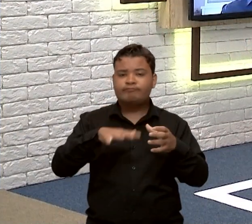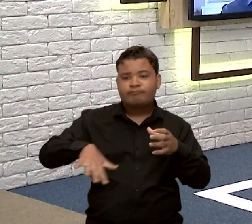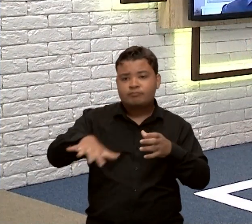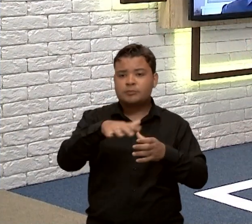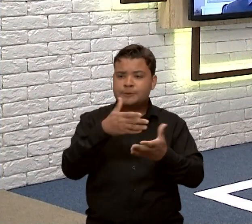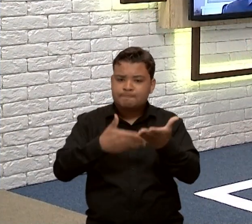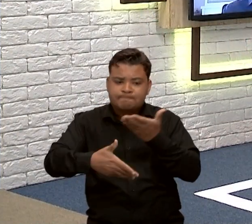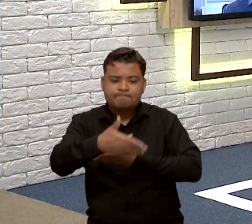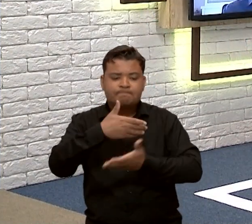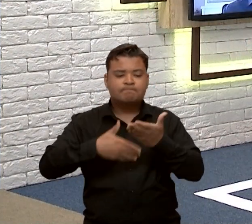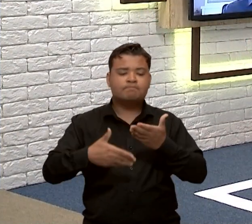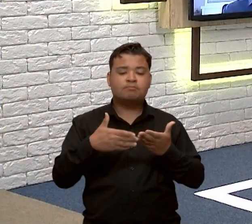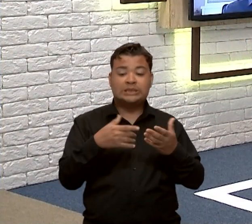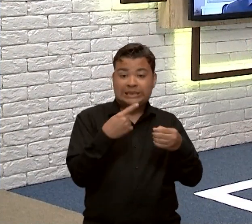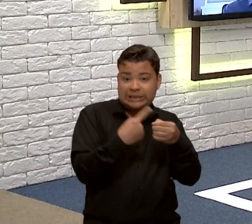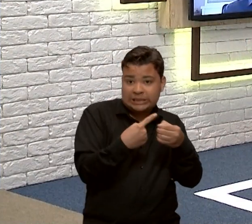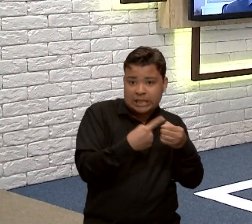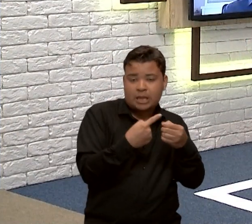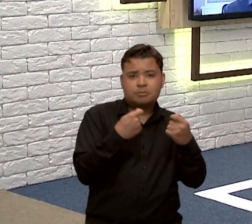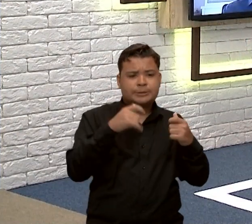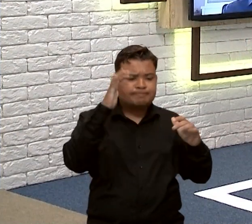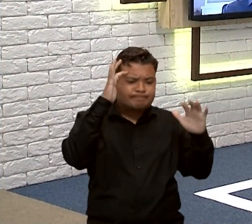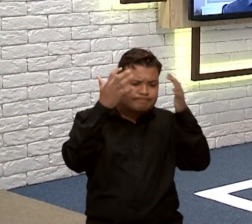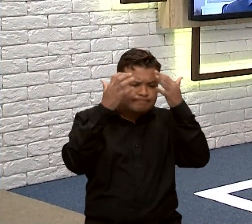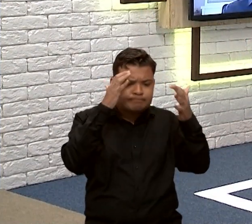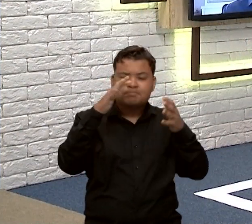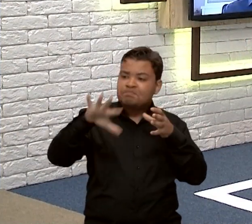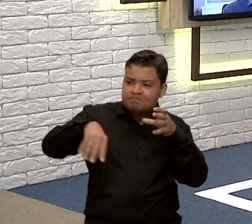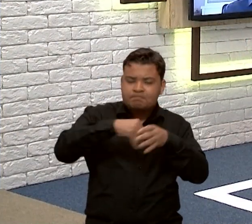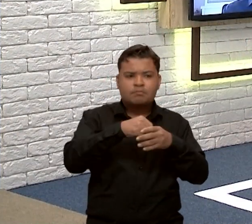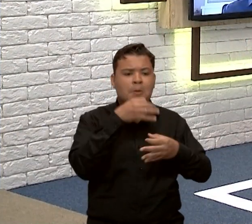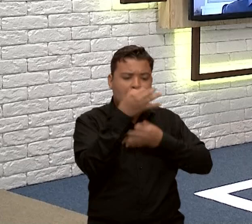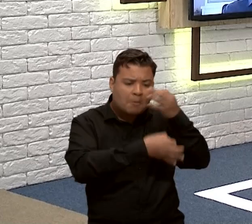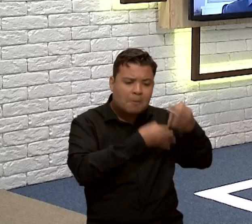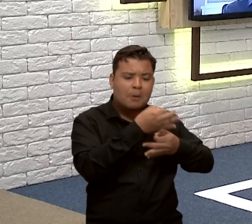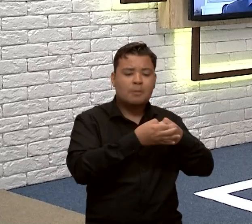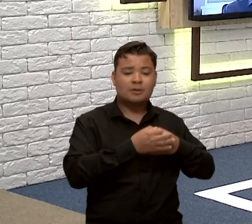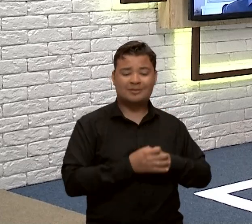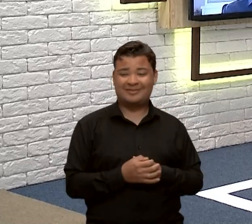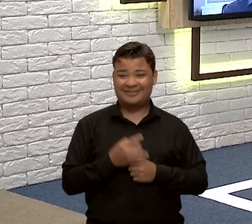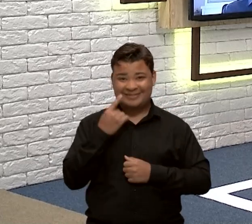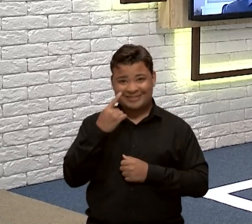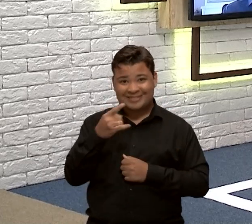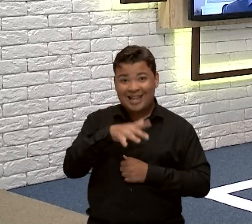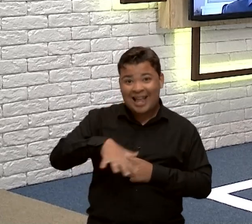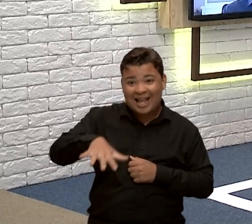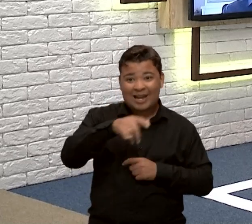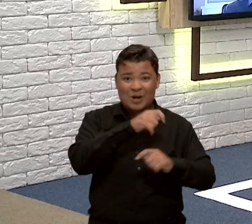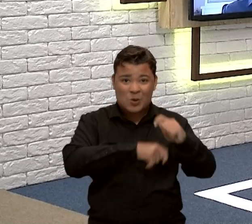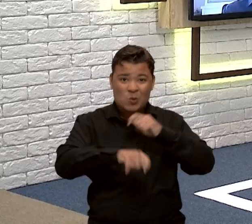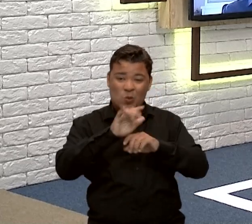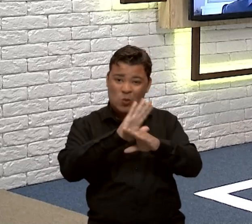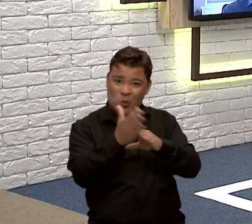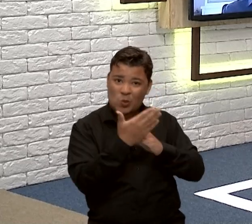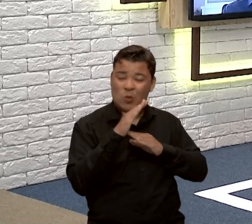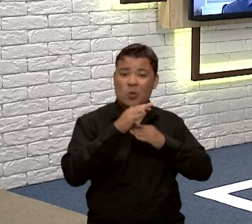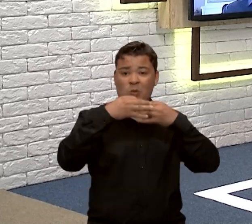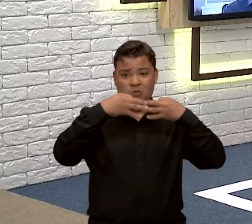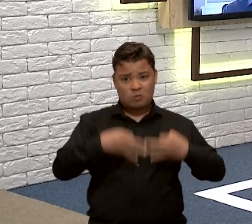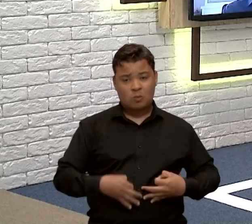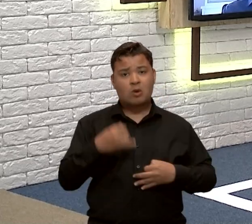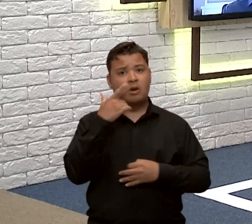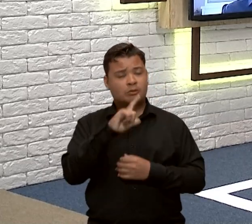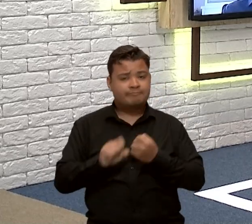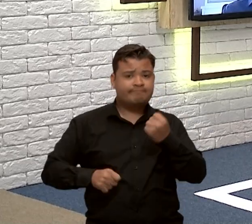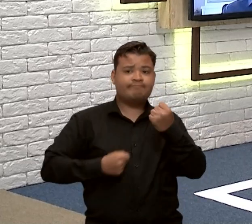da cidade. Então, a economia solidária, enquanto um processo que contribui tanto para a geração de